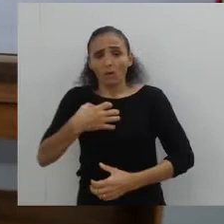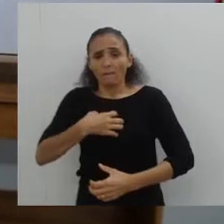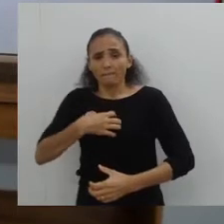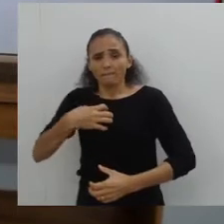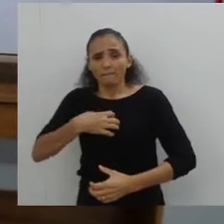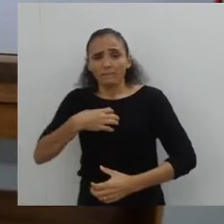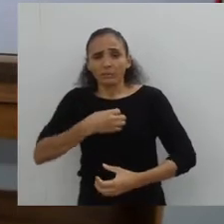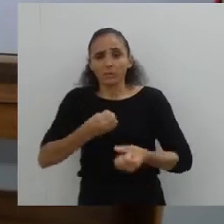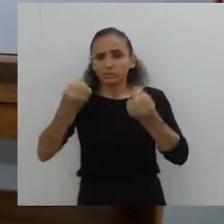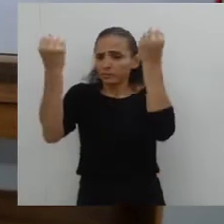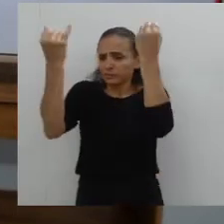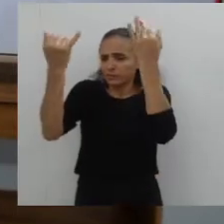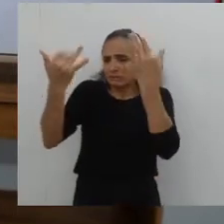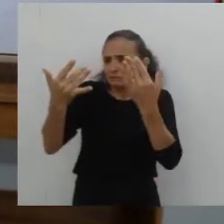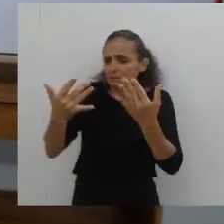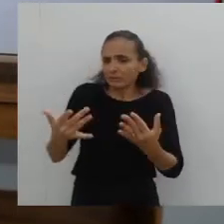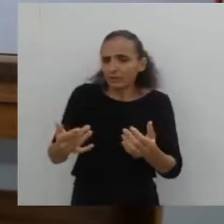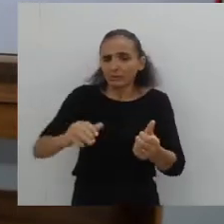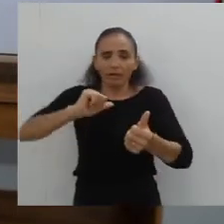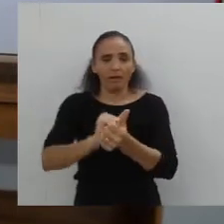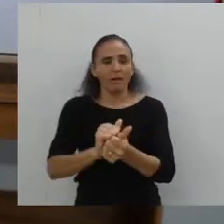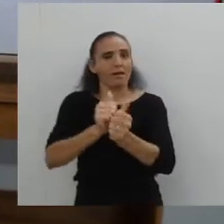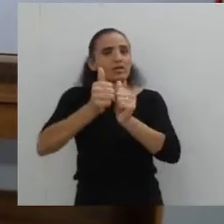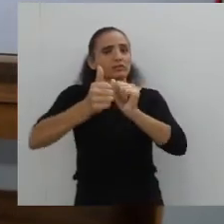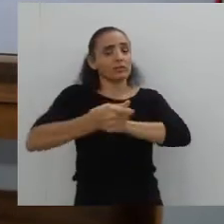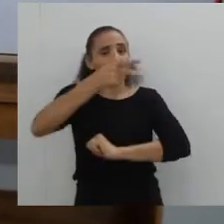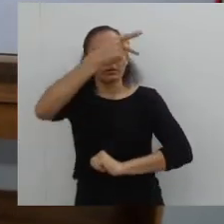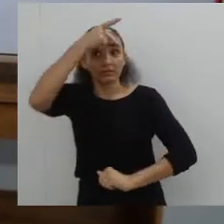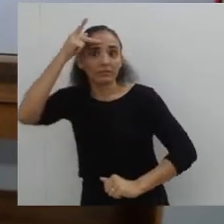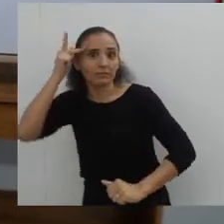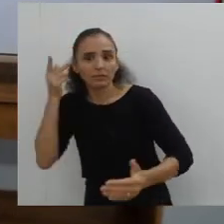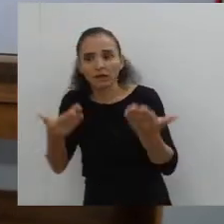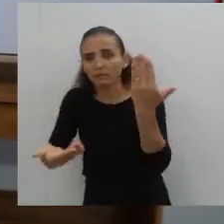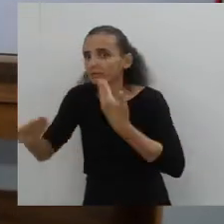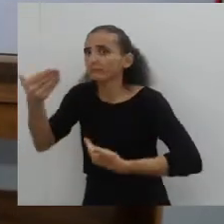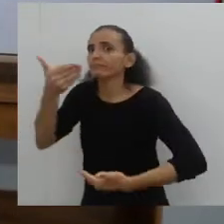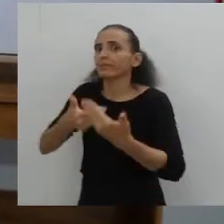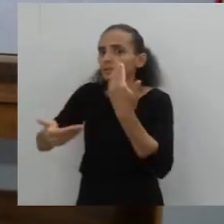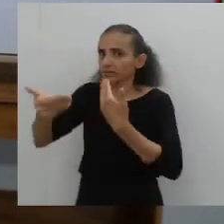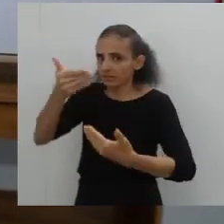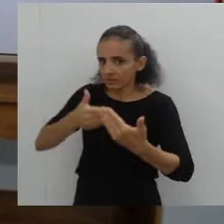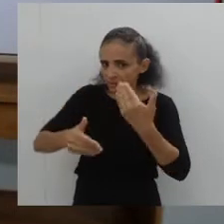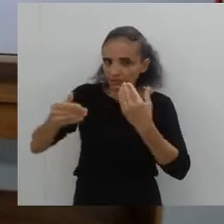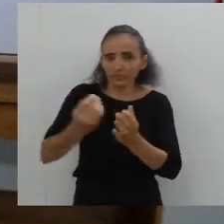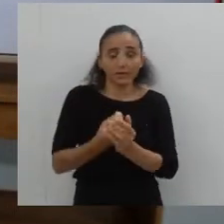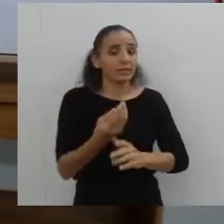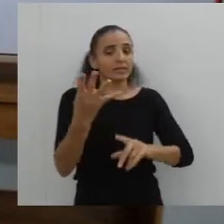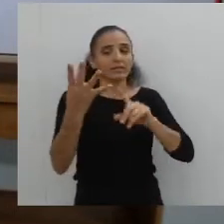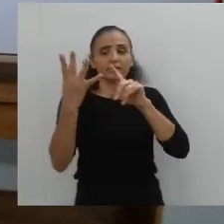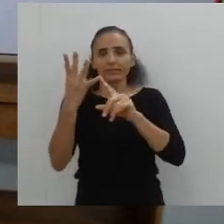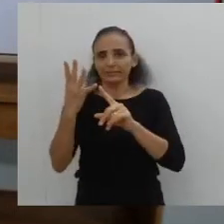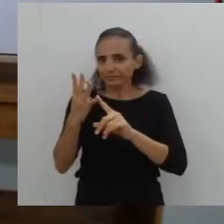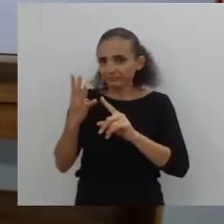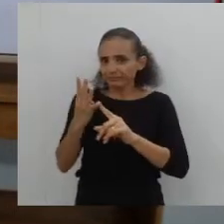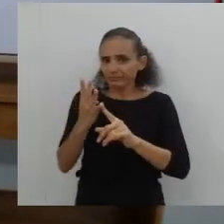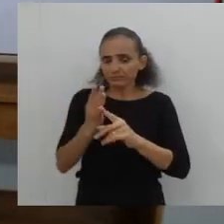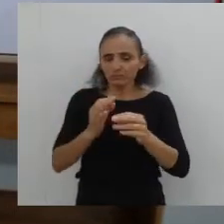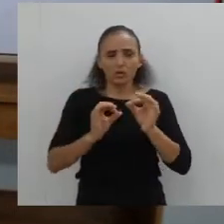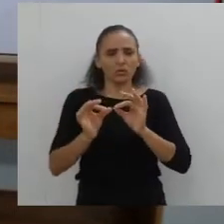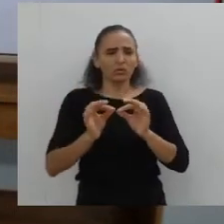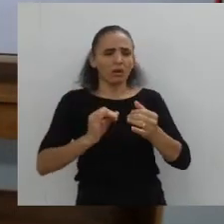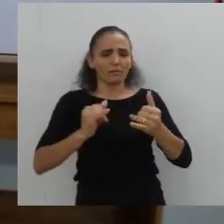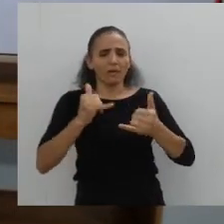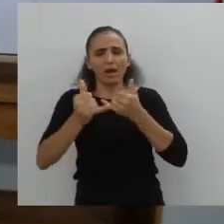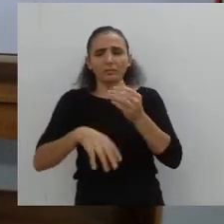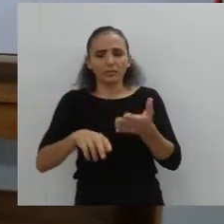de esportivização, tá bom? Então, parece um esporte. E, por fim, os jogos eletrônicos, os